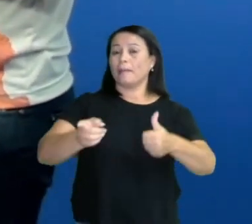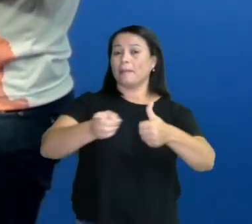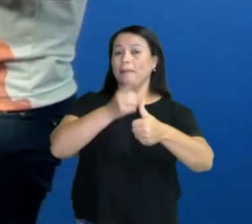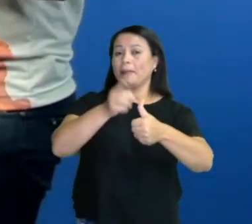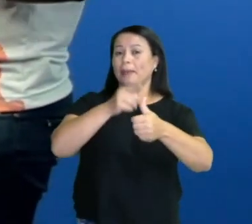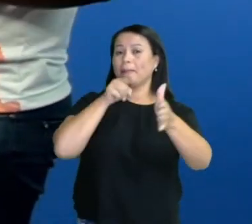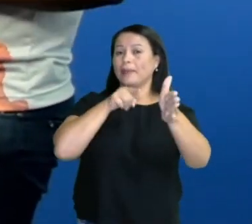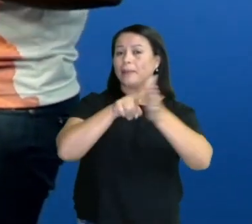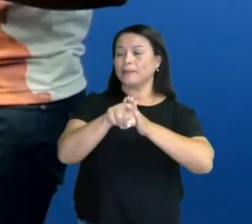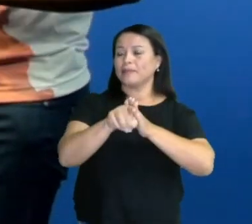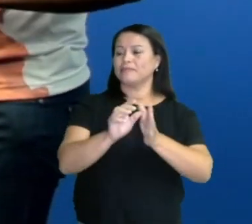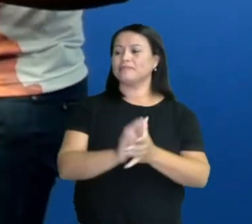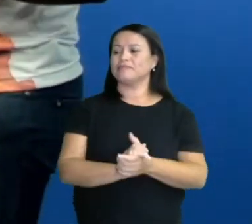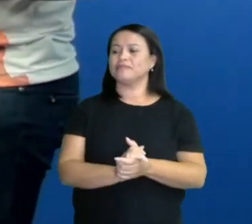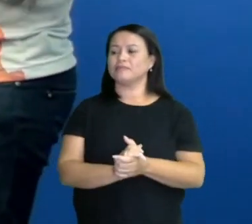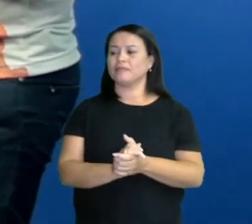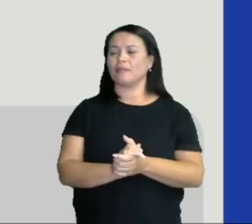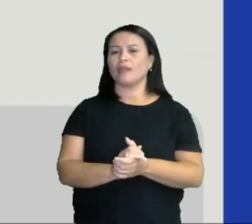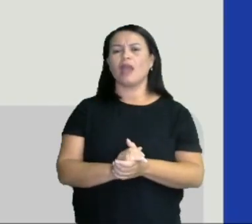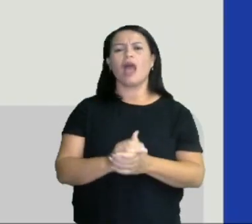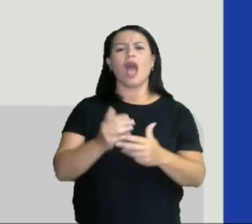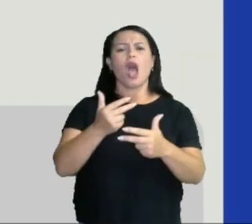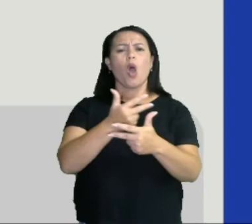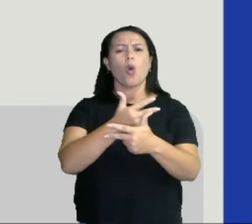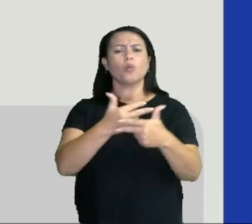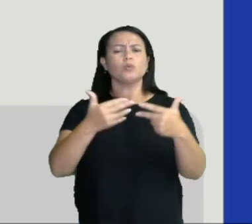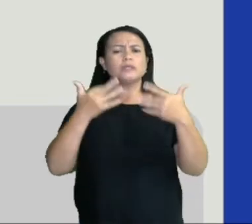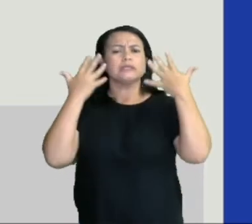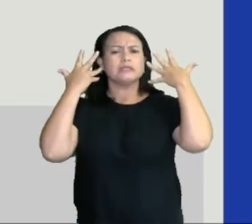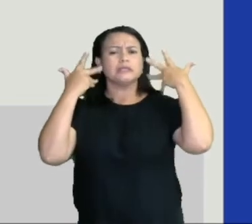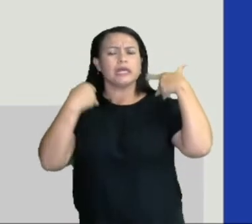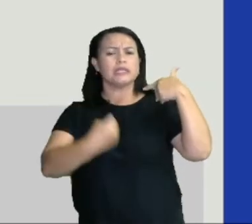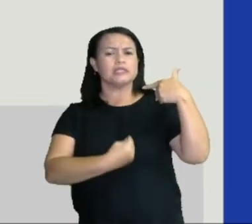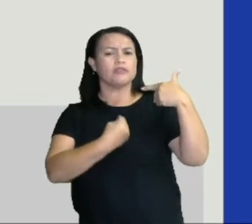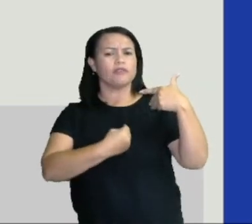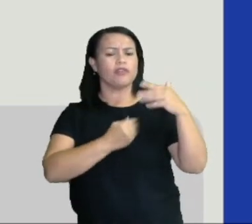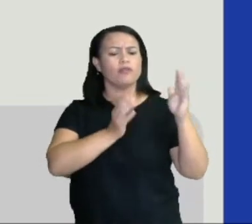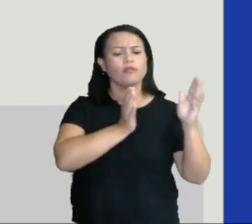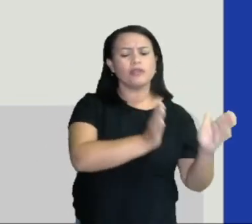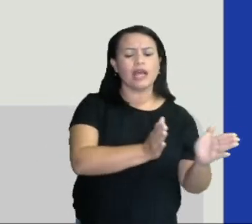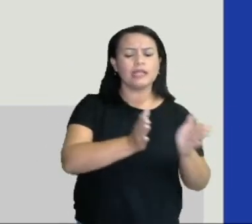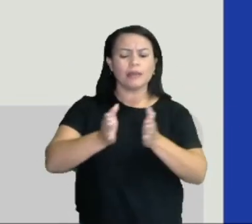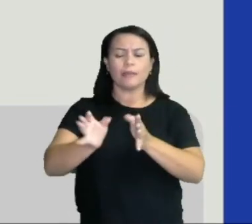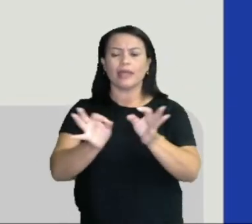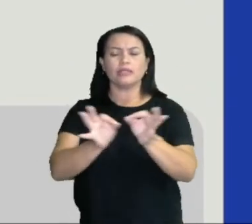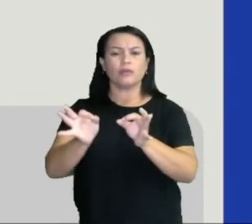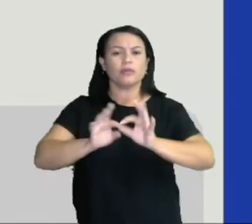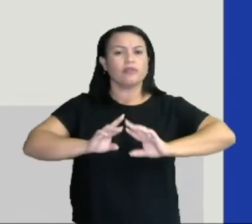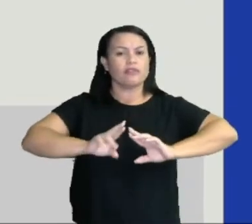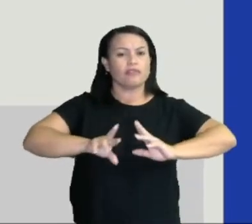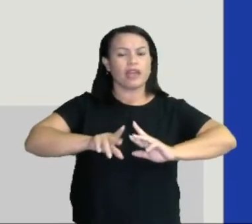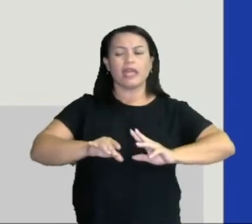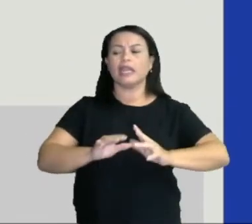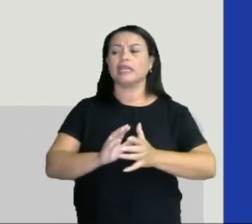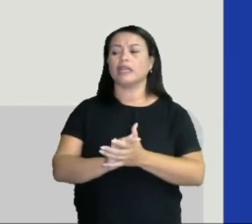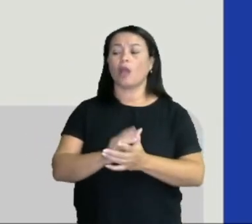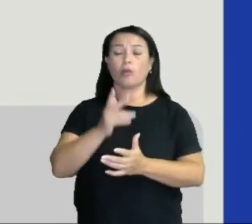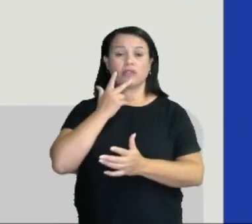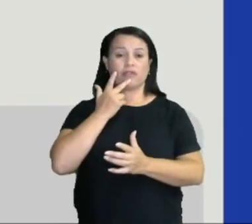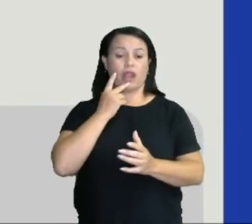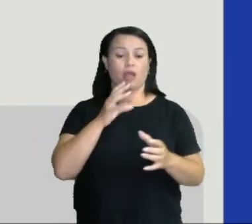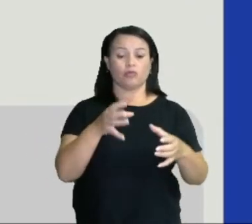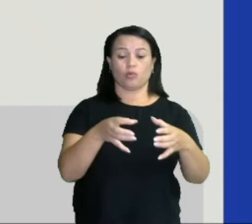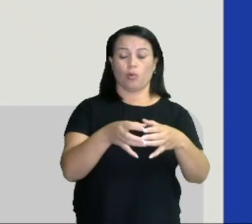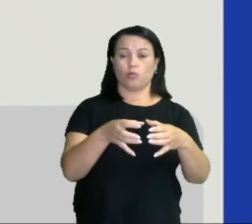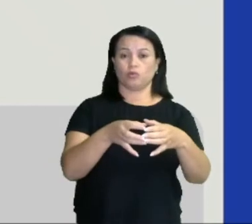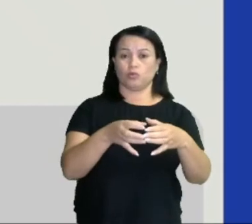questão. Os seres vivos estão separados em diferentes níveis de organização. Quando falamos em um conjunto de